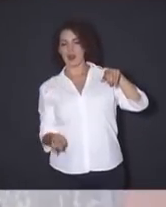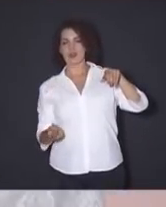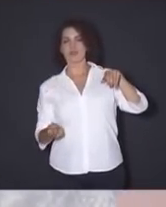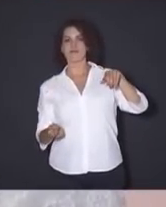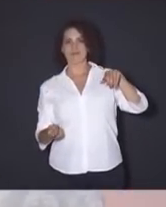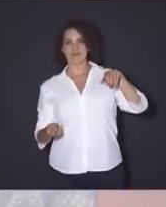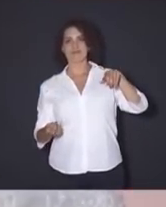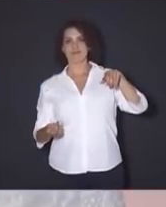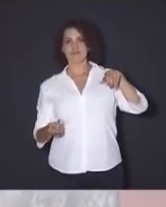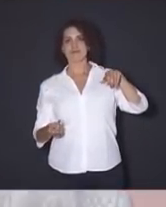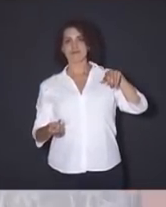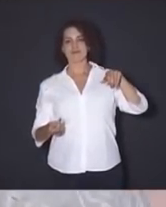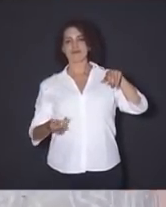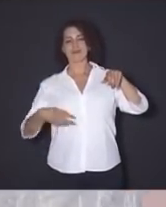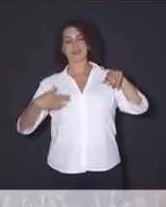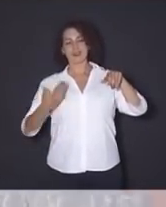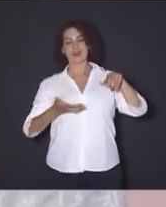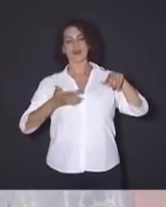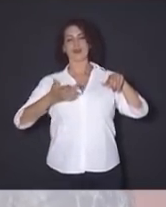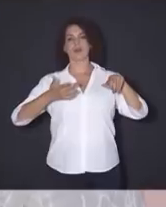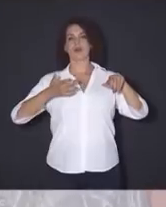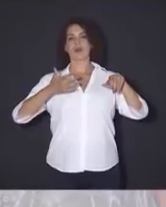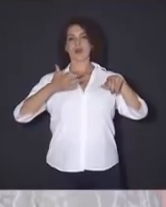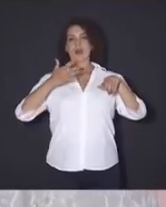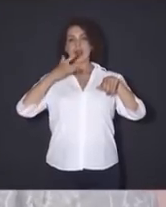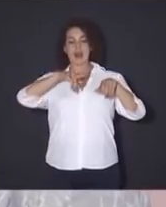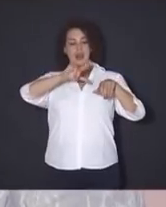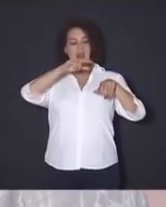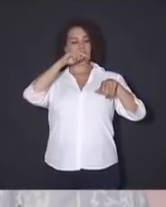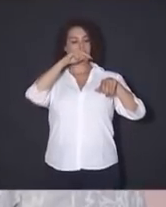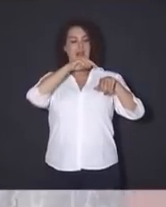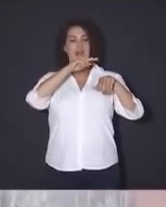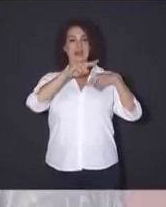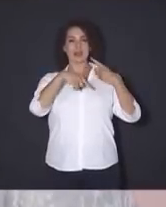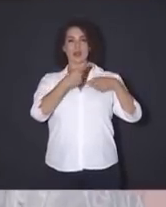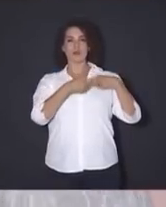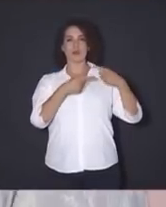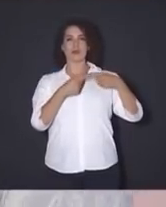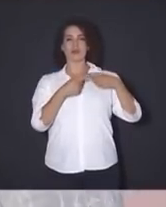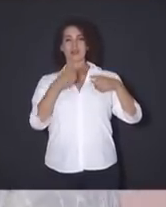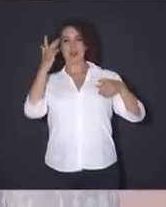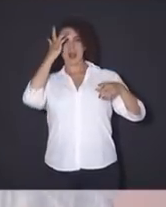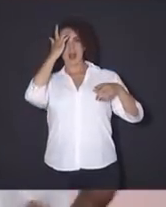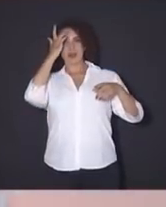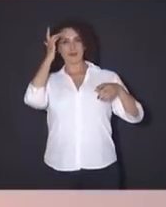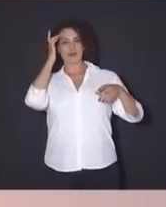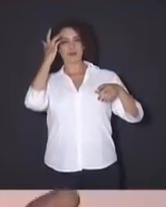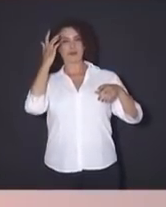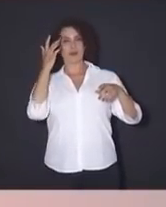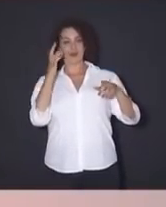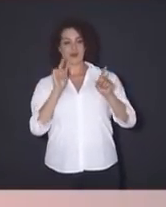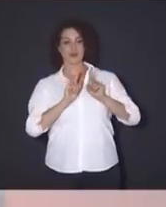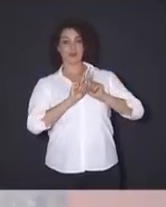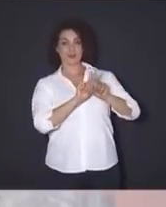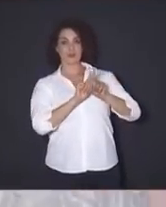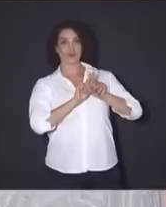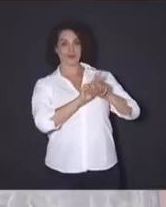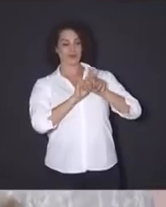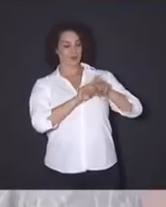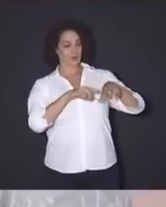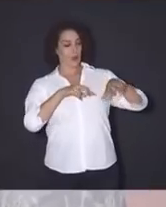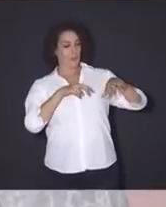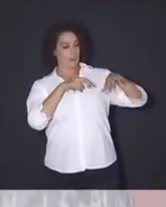venda na navalha junto com aquele indivíduo vem caminhando quando chega ter pensa que vai ser o escolhido ou a escolhida